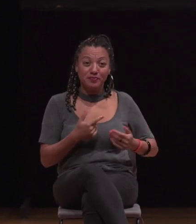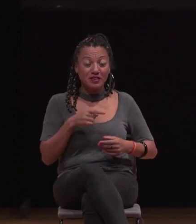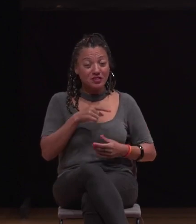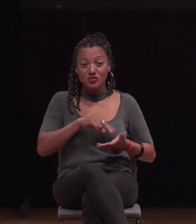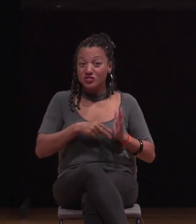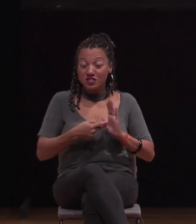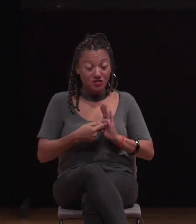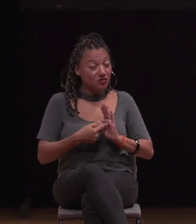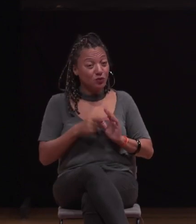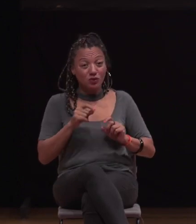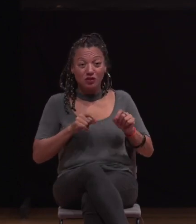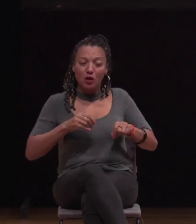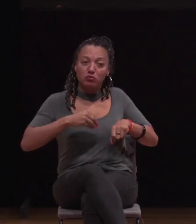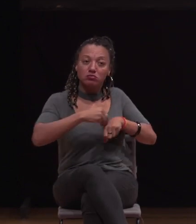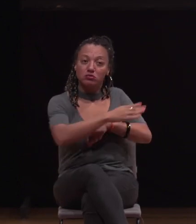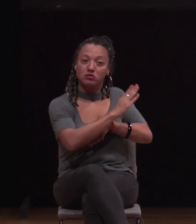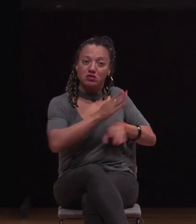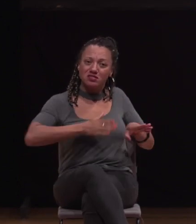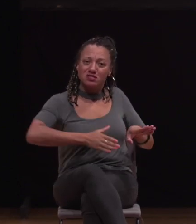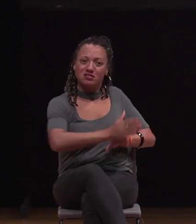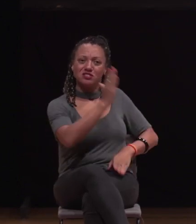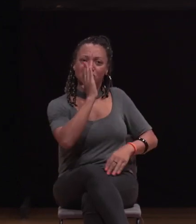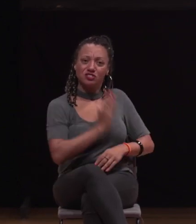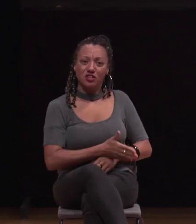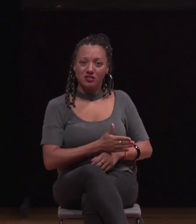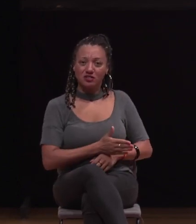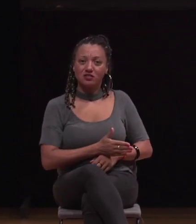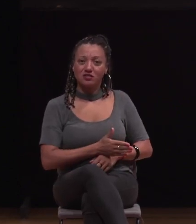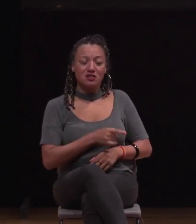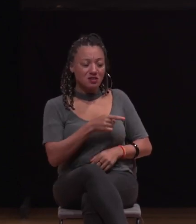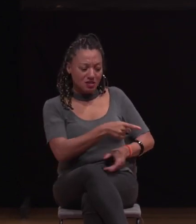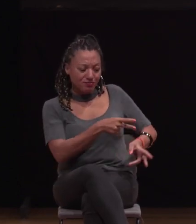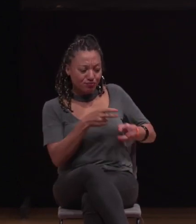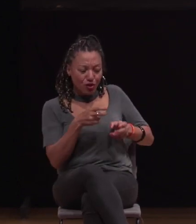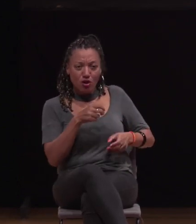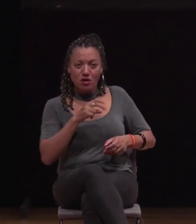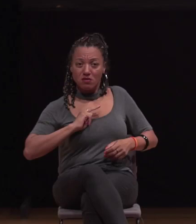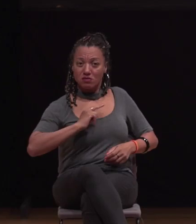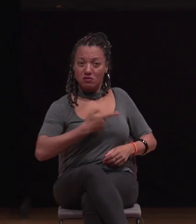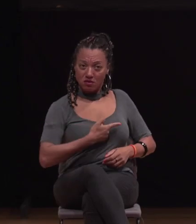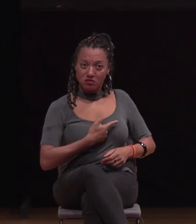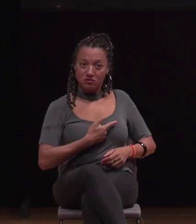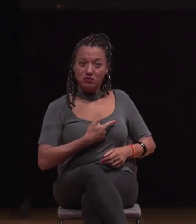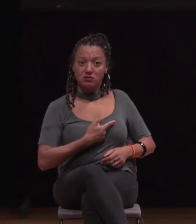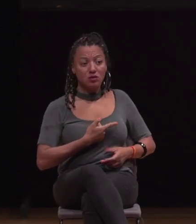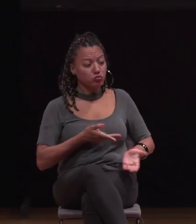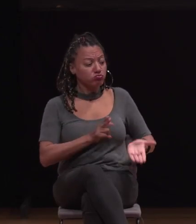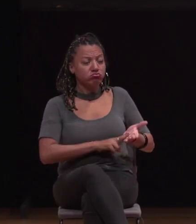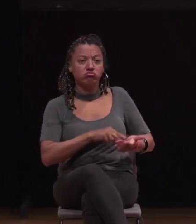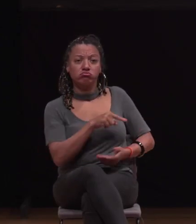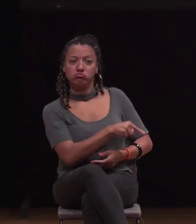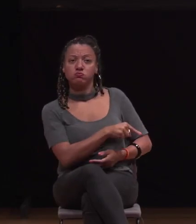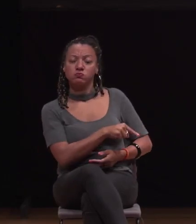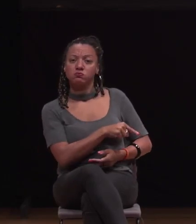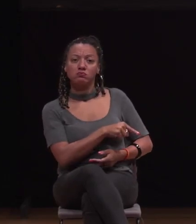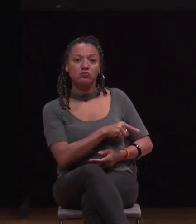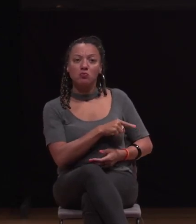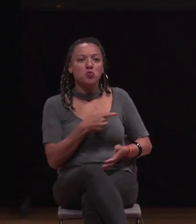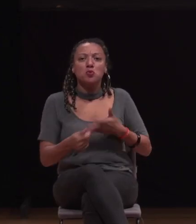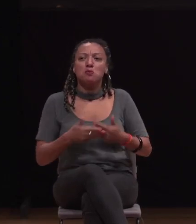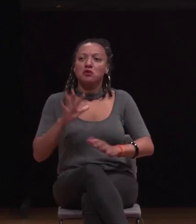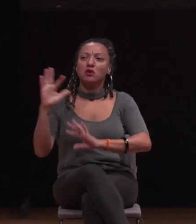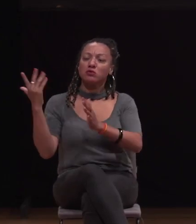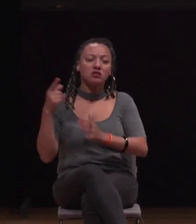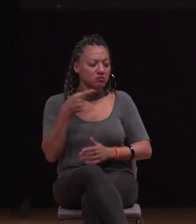gente começa a bancar de fato o que a gente acredita, e sustentar de fato o que a gente acredita, custe o que